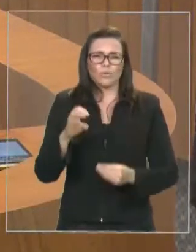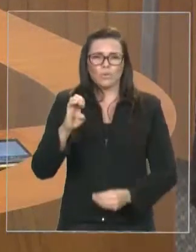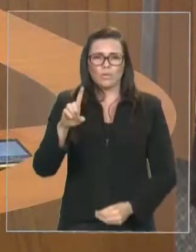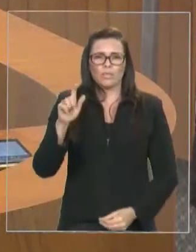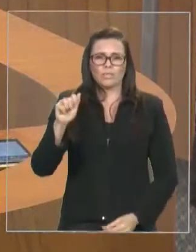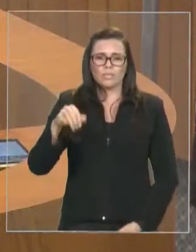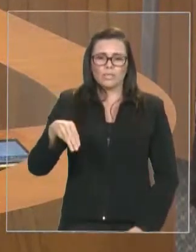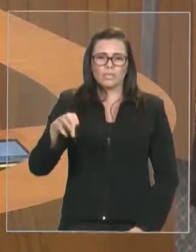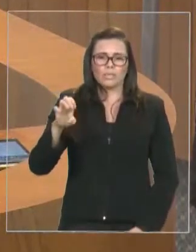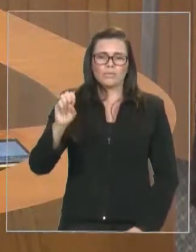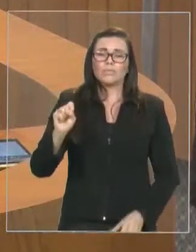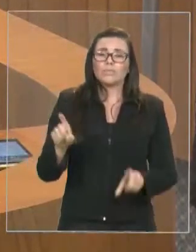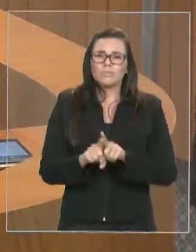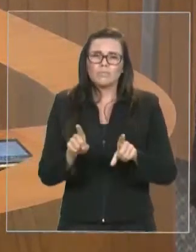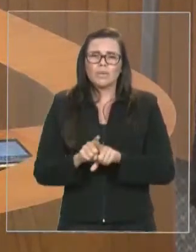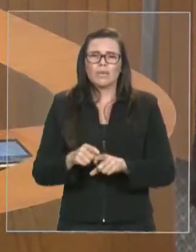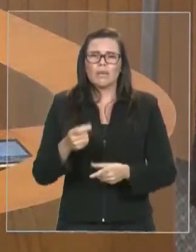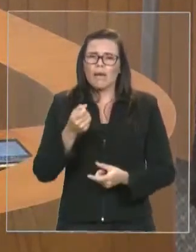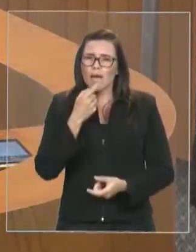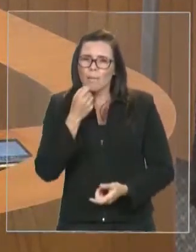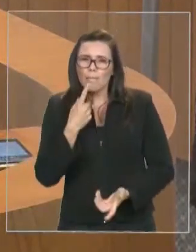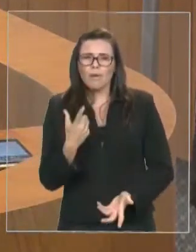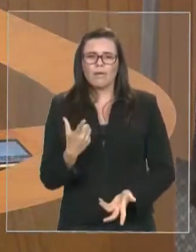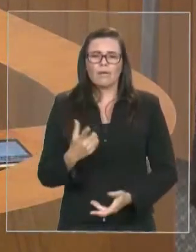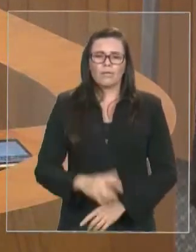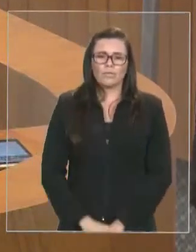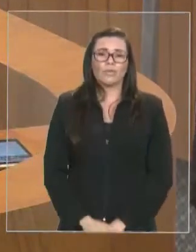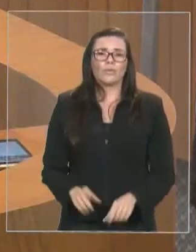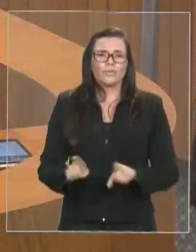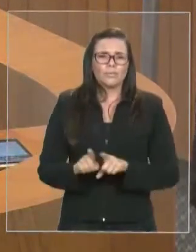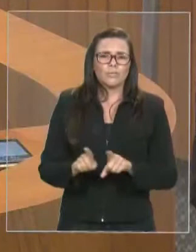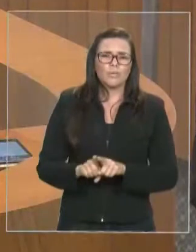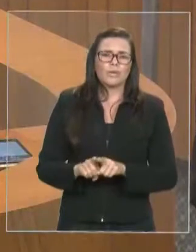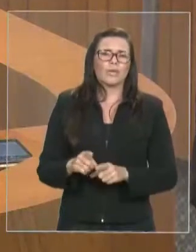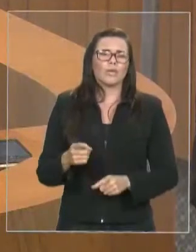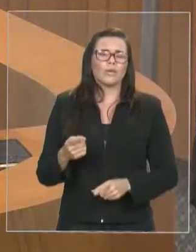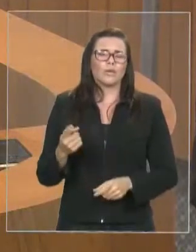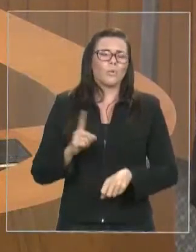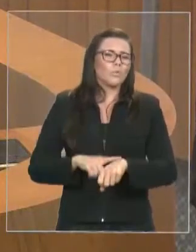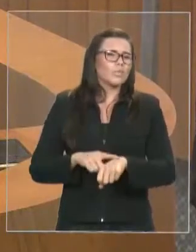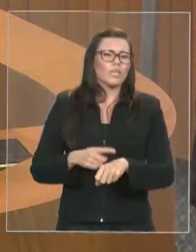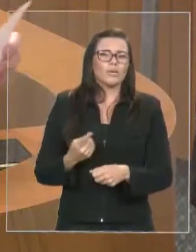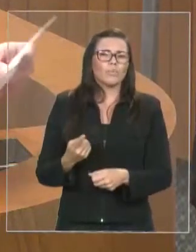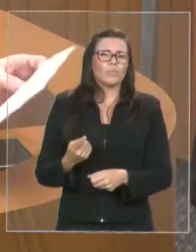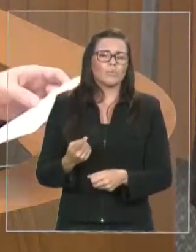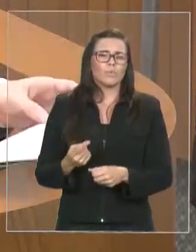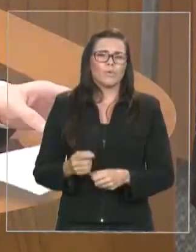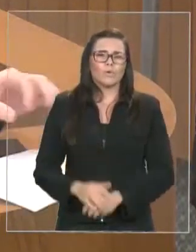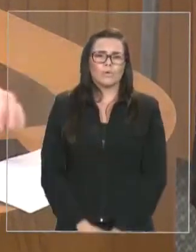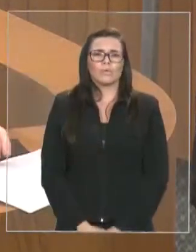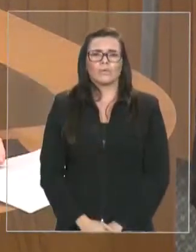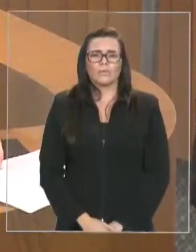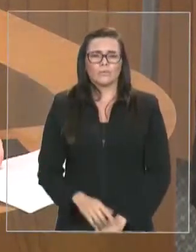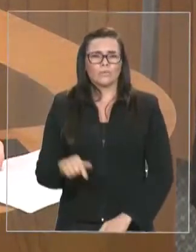terapêuticas, além dos riscos e benefícios e a duração do tratamento proposto. Já concluo, senhor